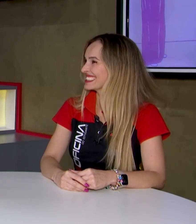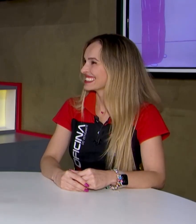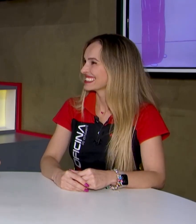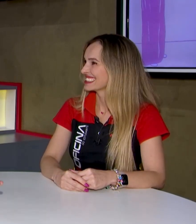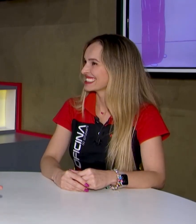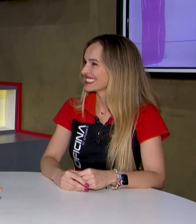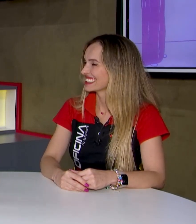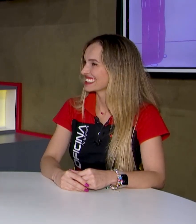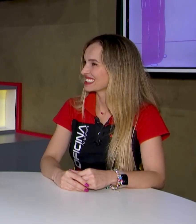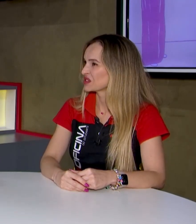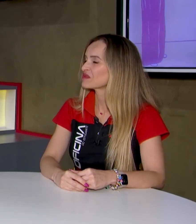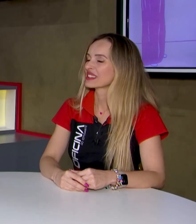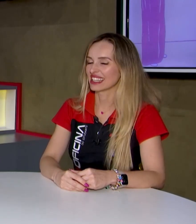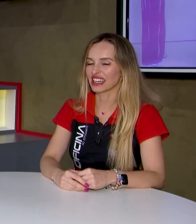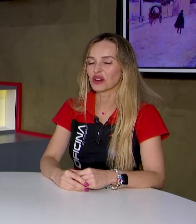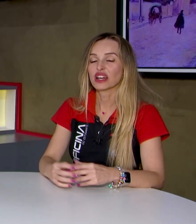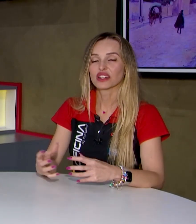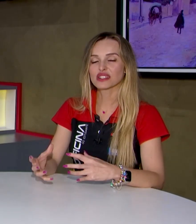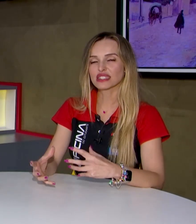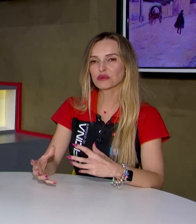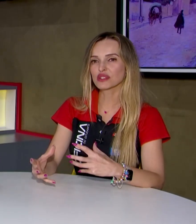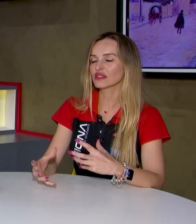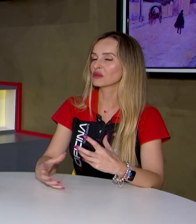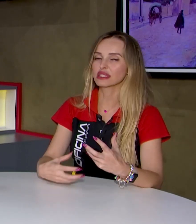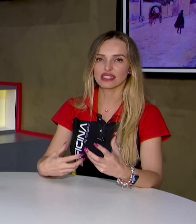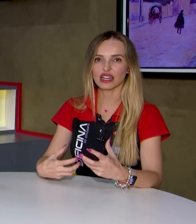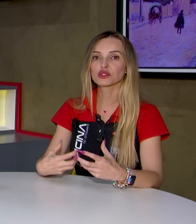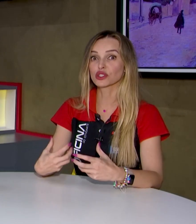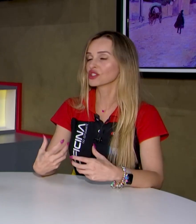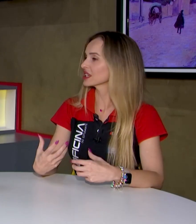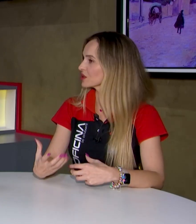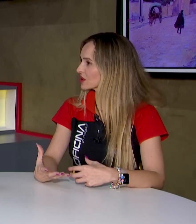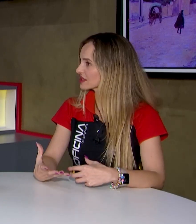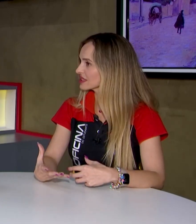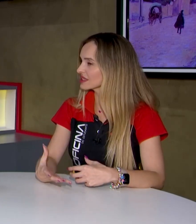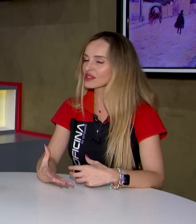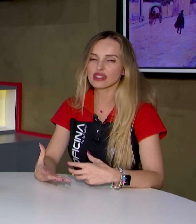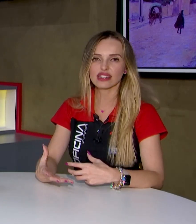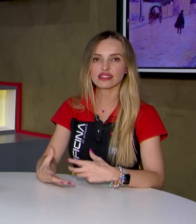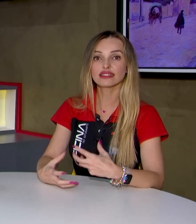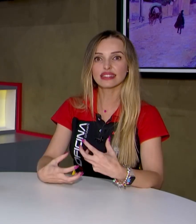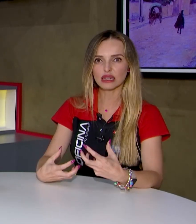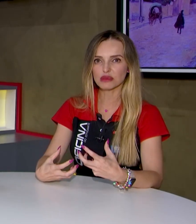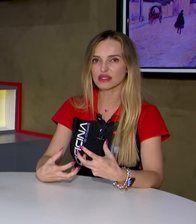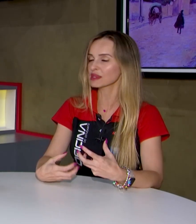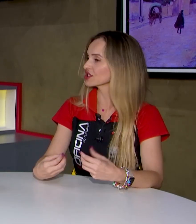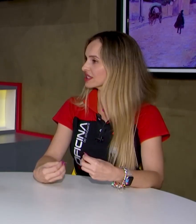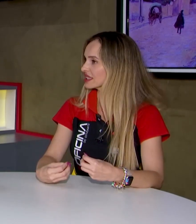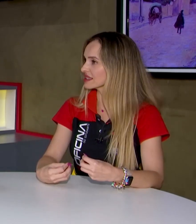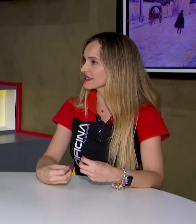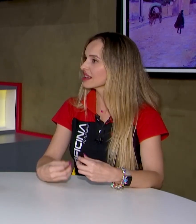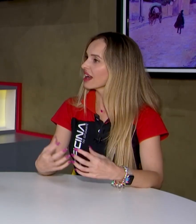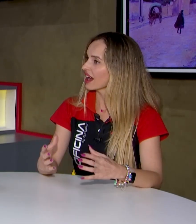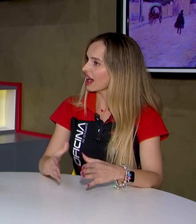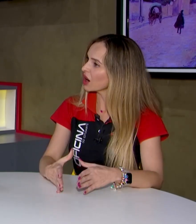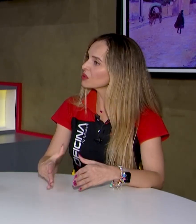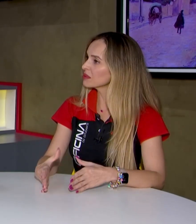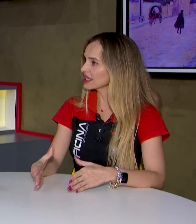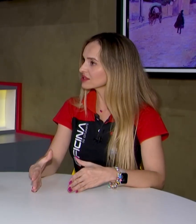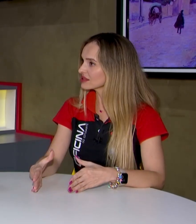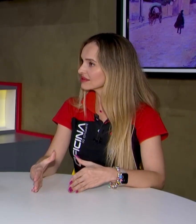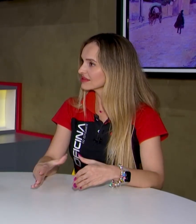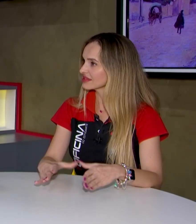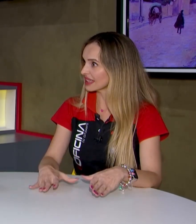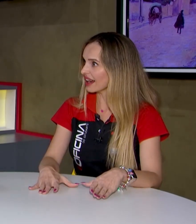Como que funciona isso no dia a dia? Legal. Nós temos um material norteador que nos trazem temas pertinentes